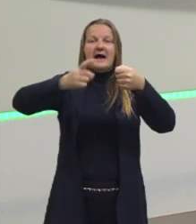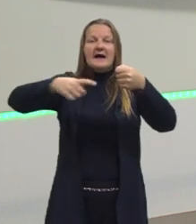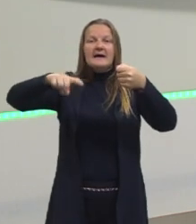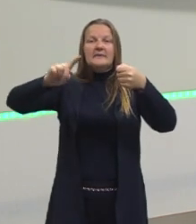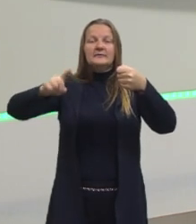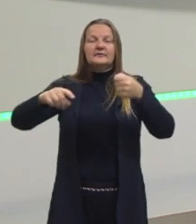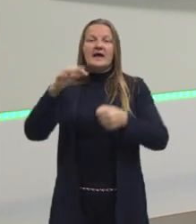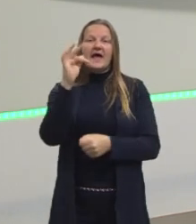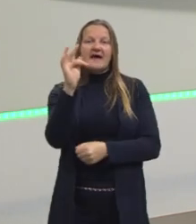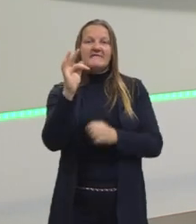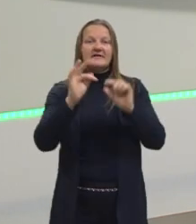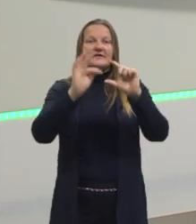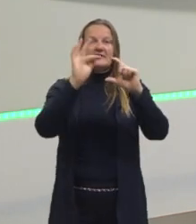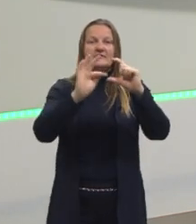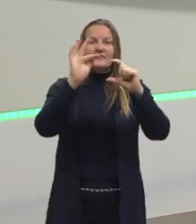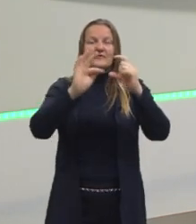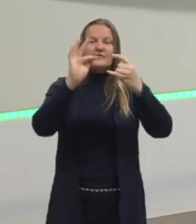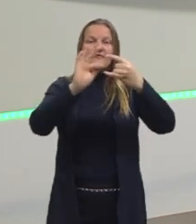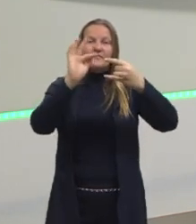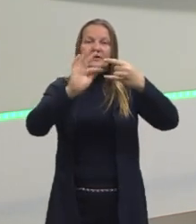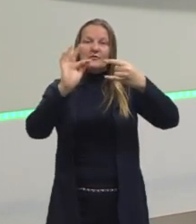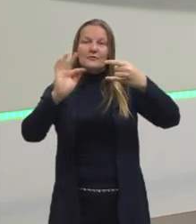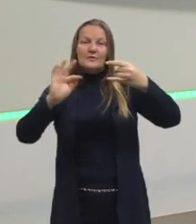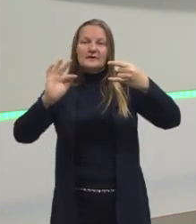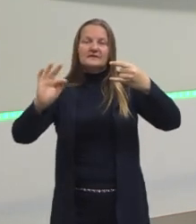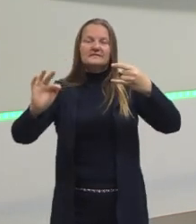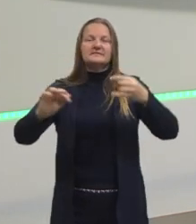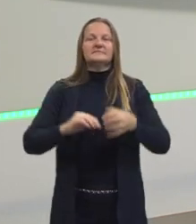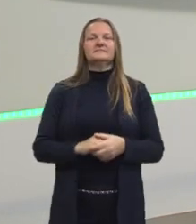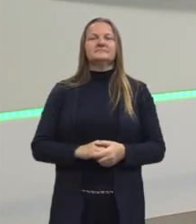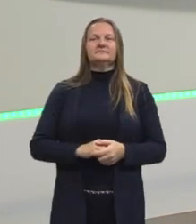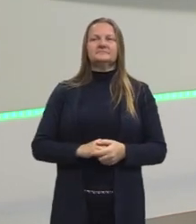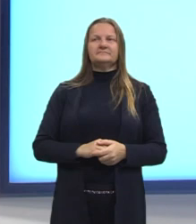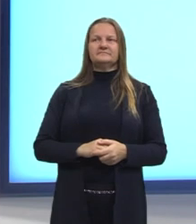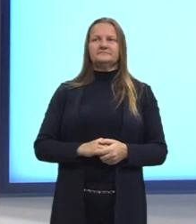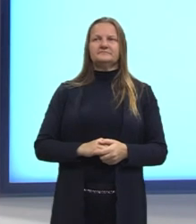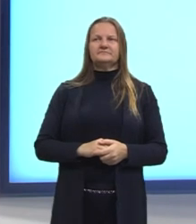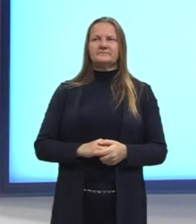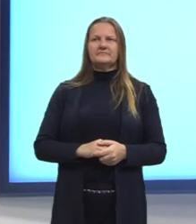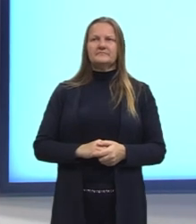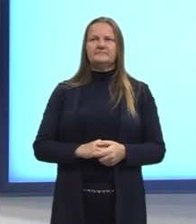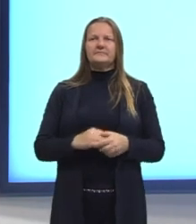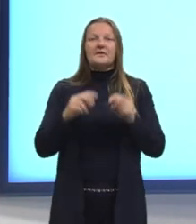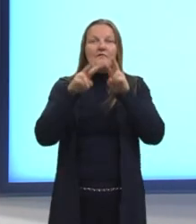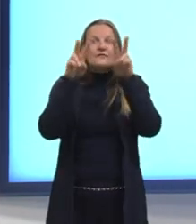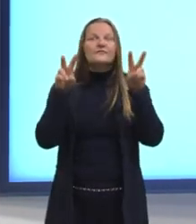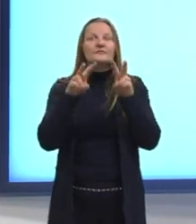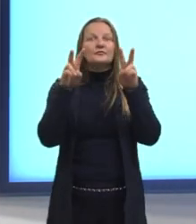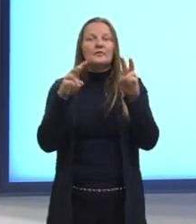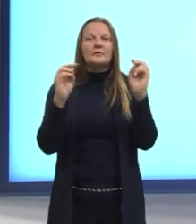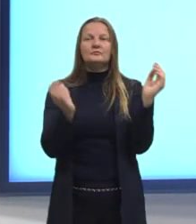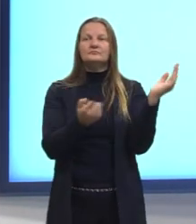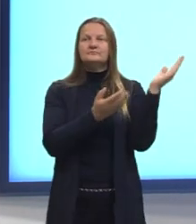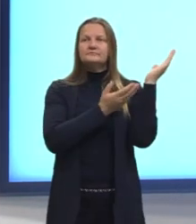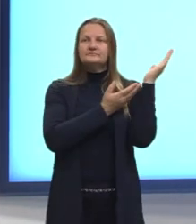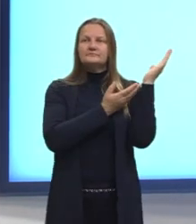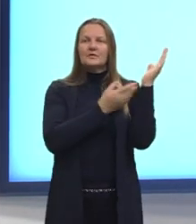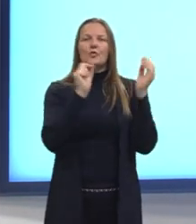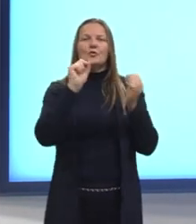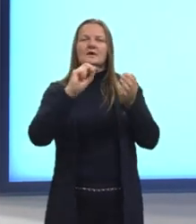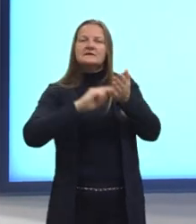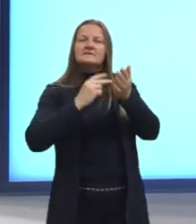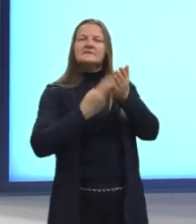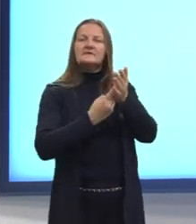dessas rádios da AM e da FM bom primeiro que o que que significa